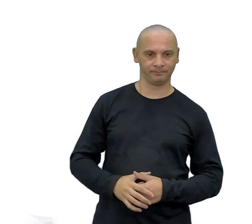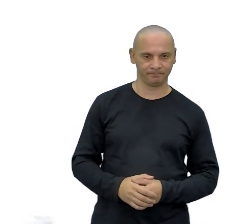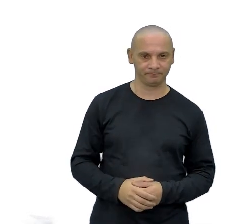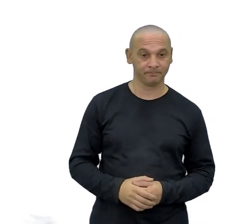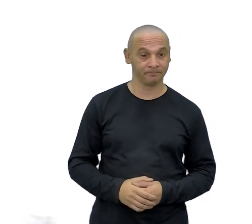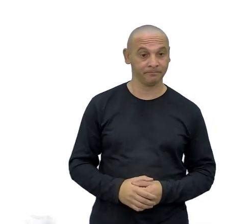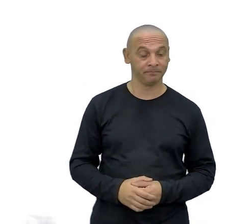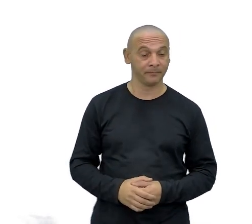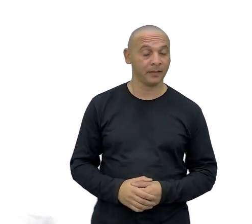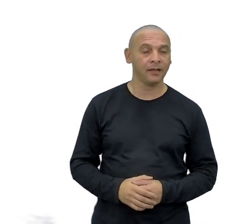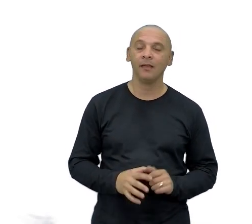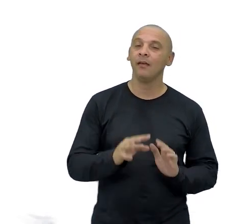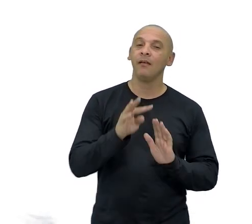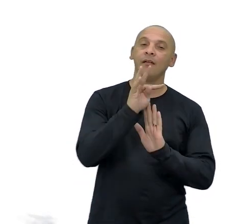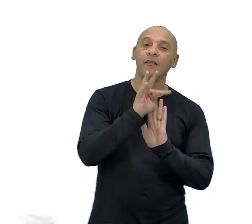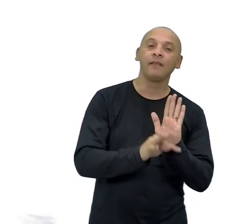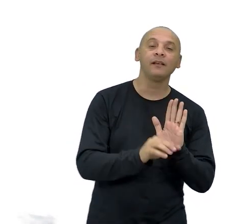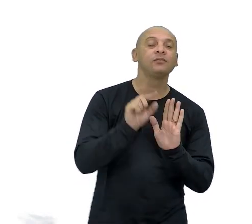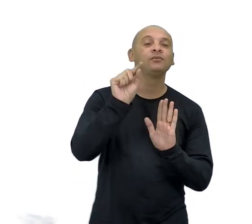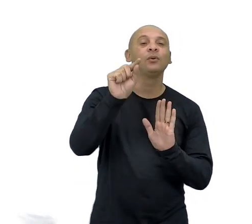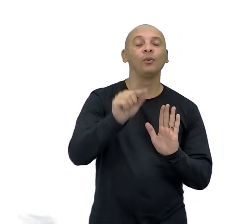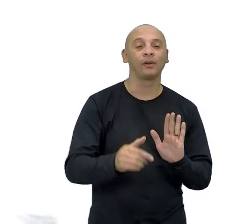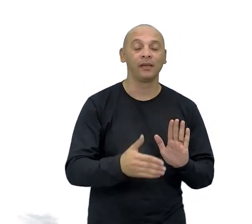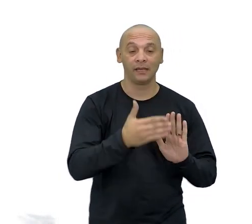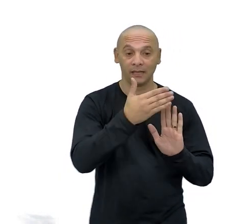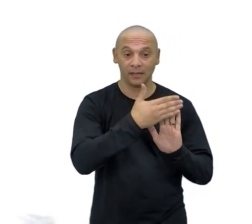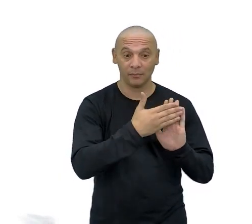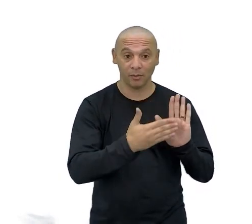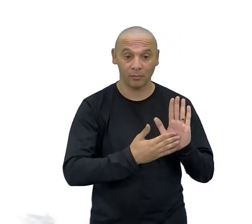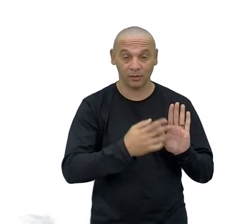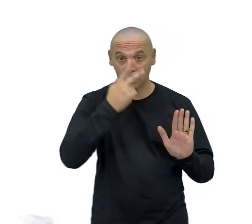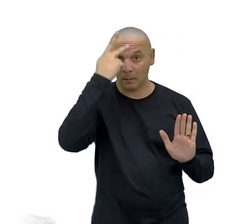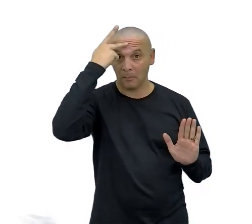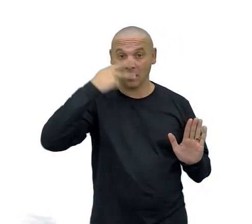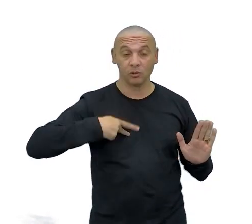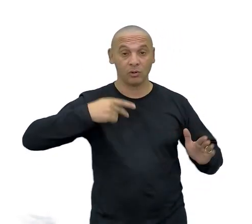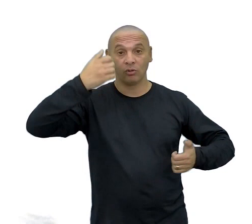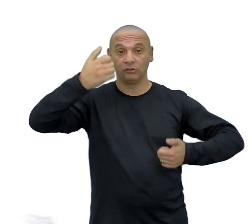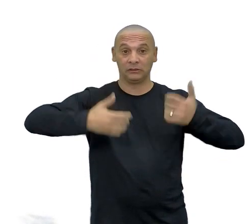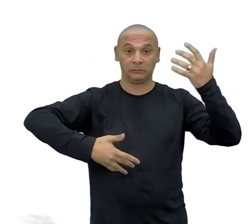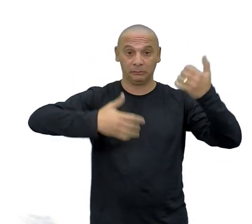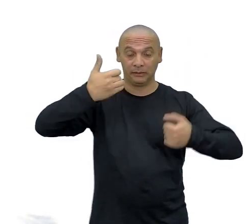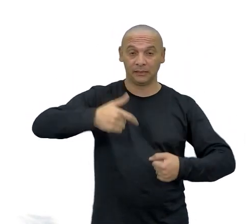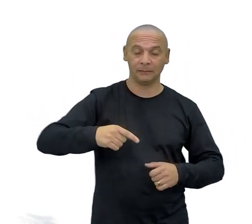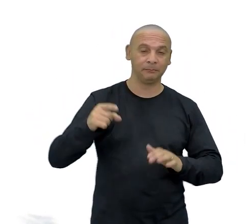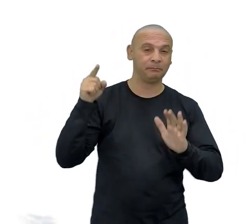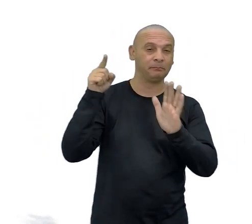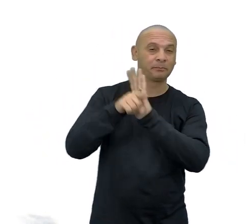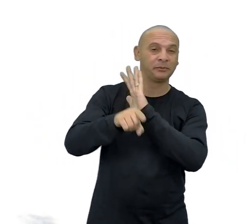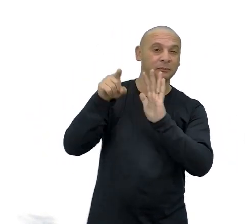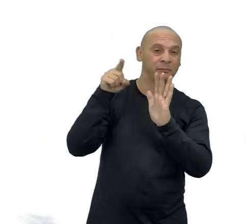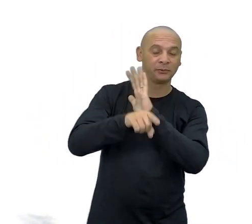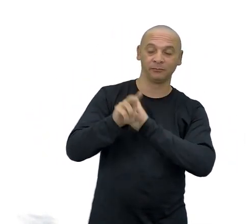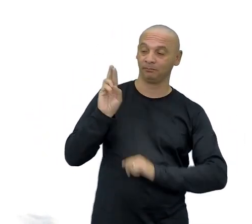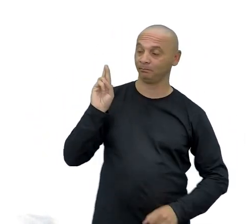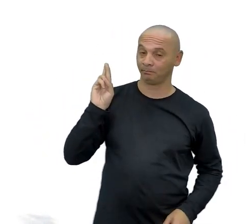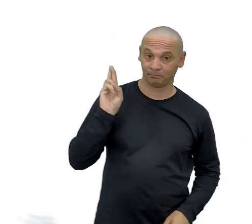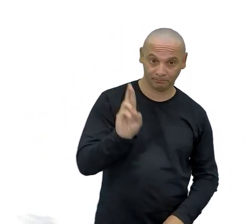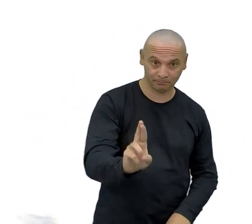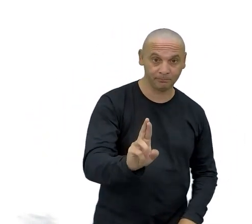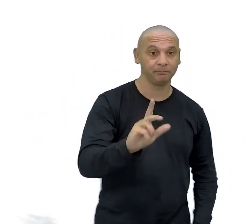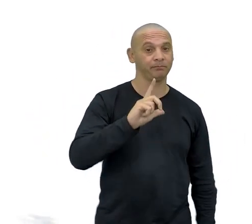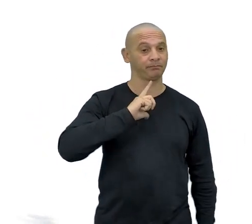Esse texto, então, ele traz a proposta, então, de um relato pessoal, e aí eles vão responder algumas questões sobre